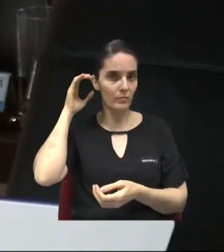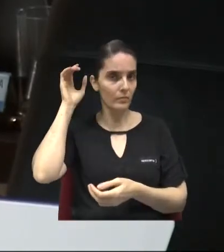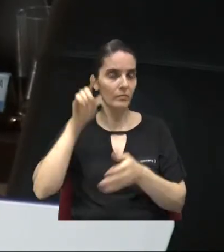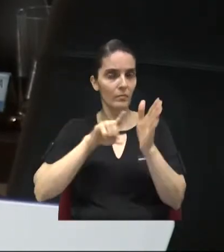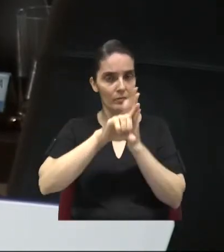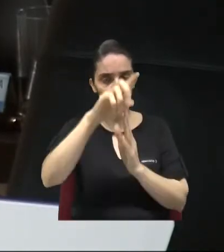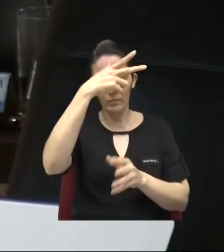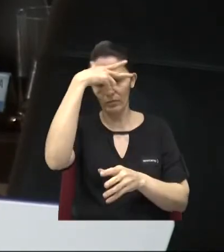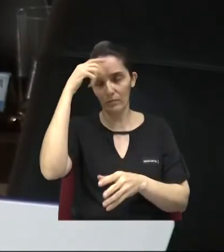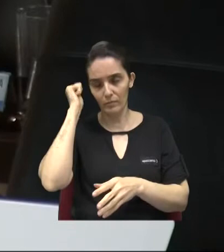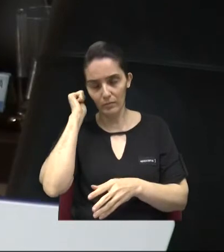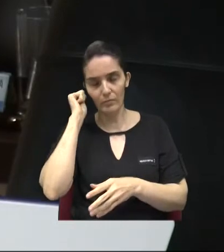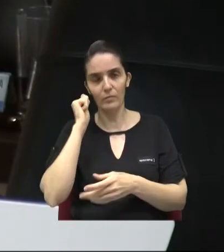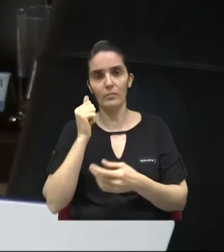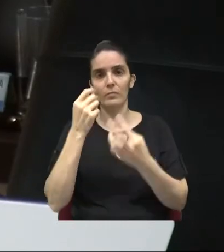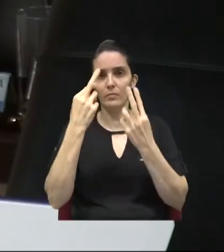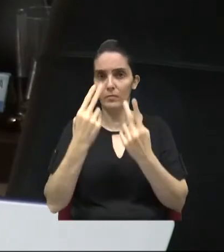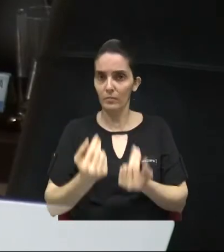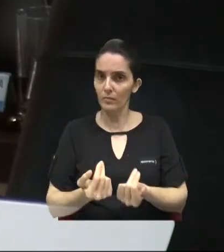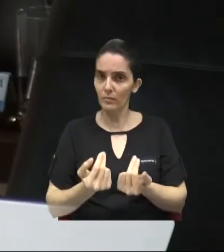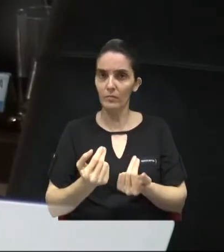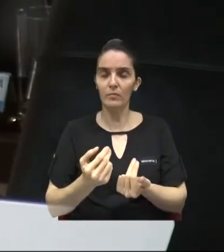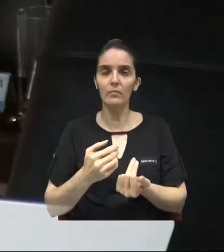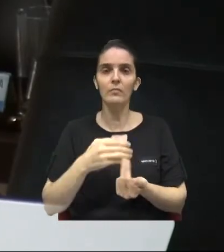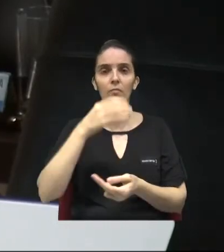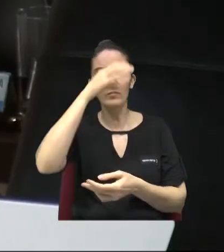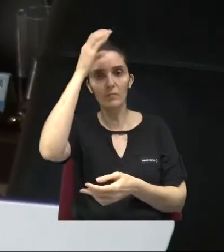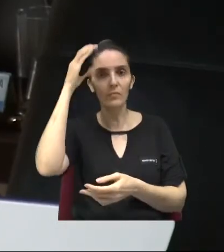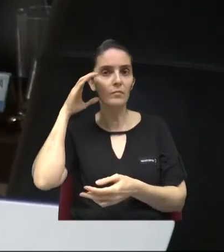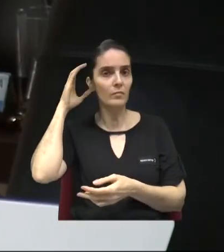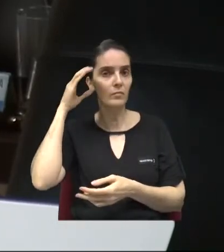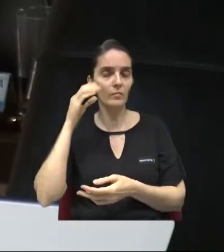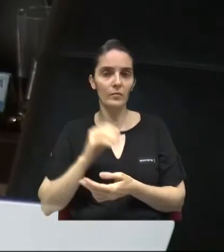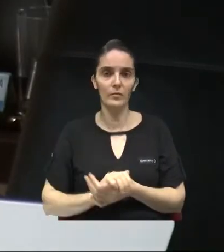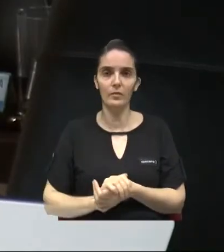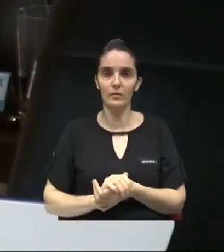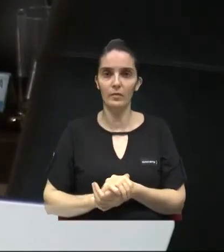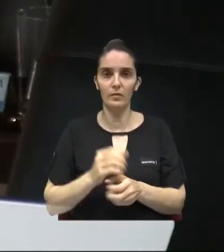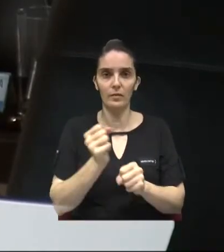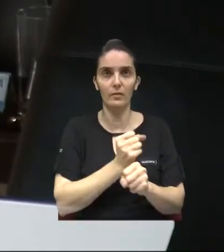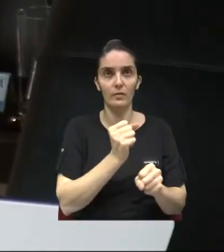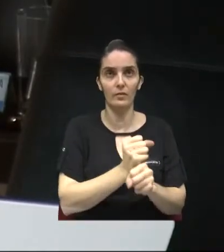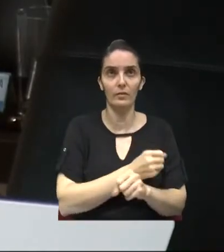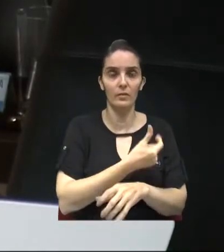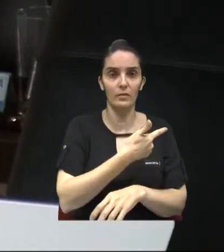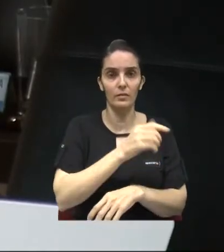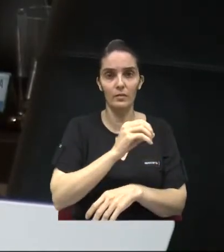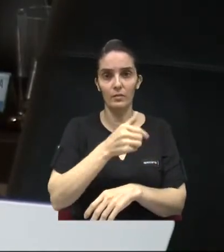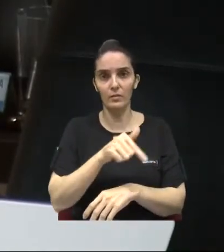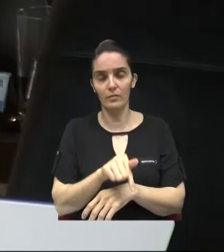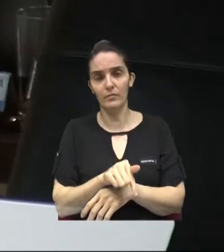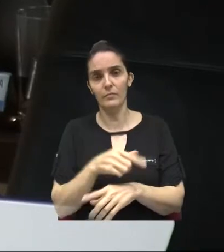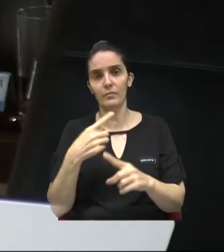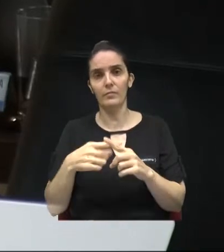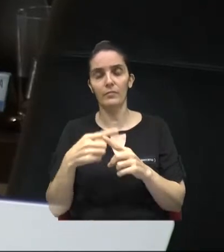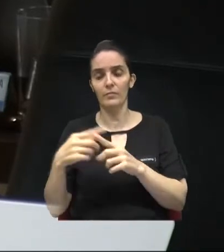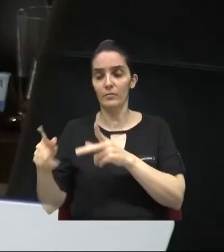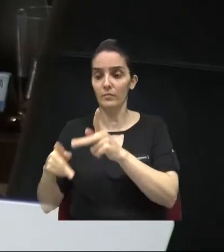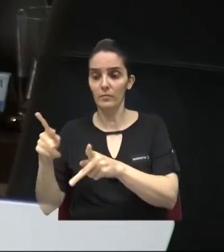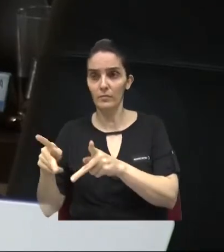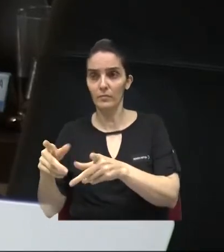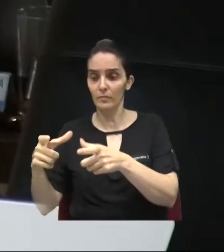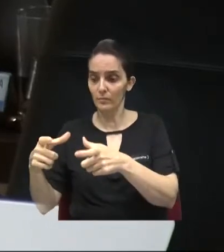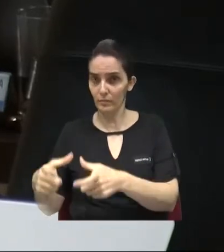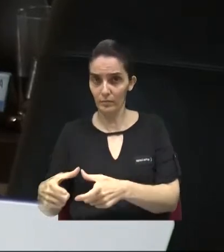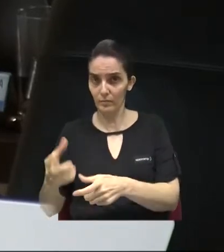mesmas razões que me motivaram os requerimentos do primeiro semestre de 2017. Porque a população local